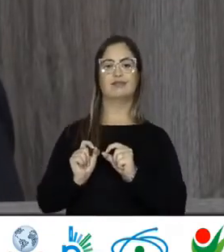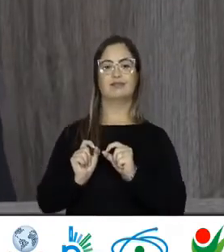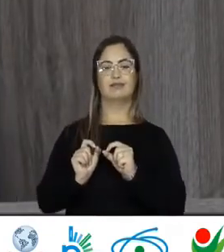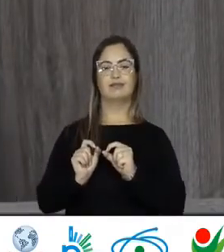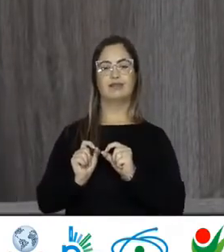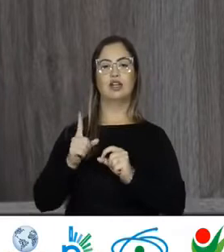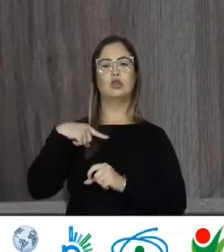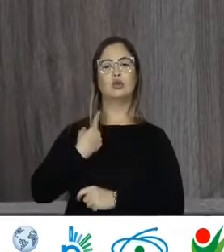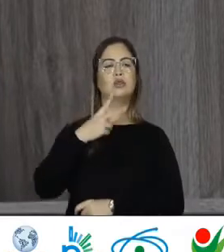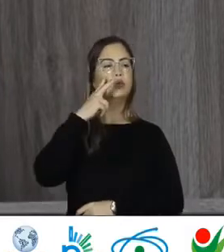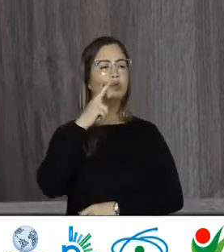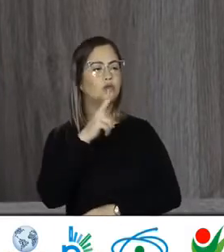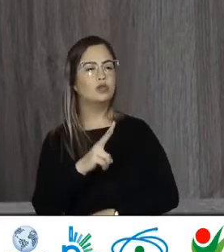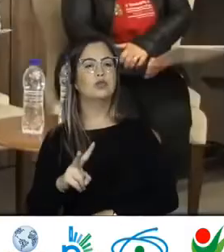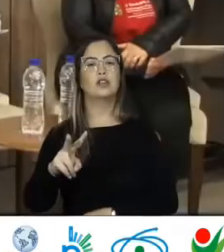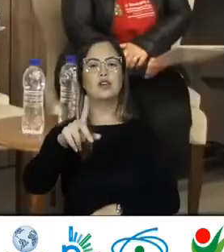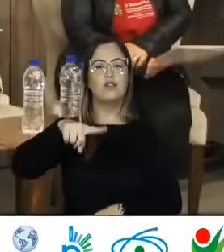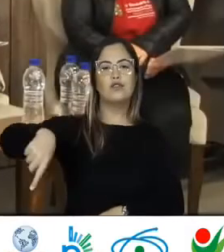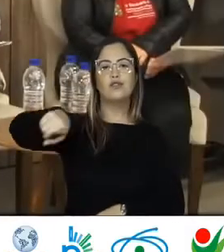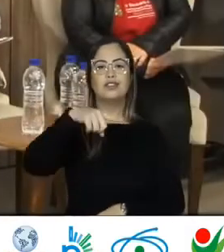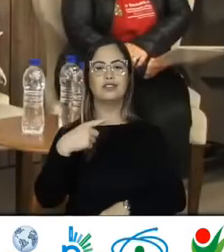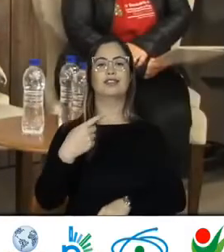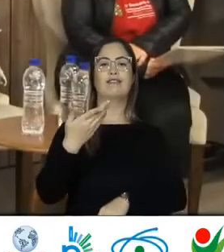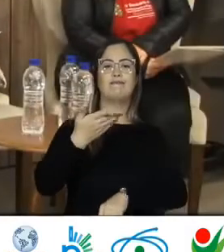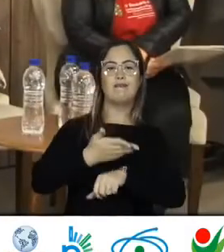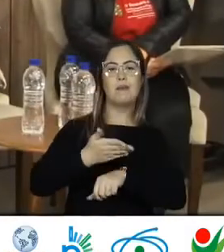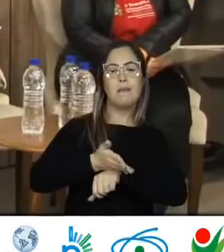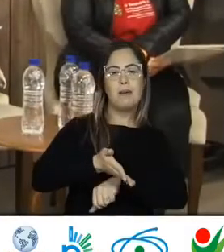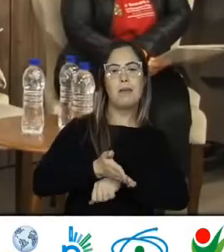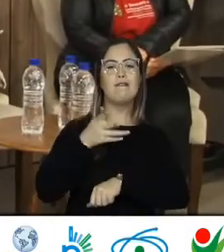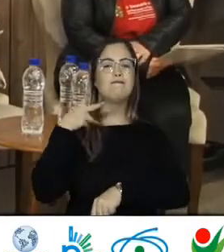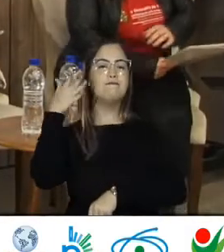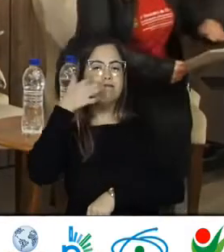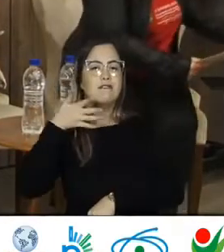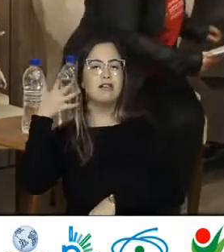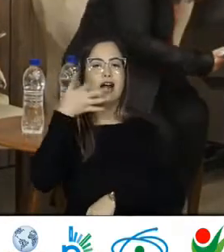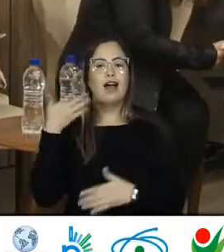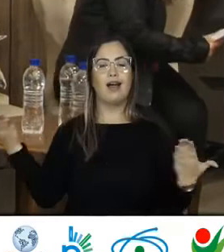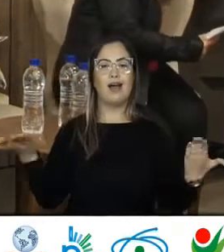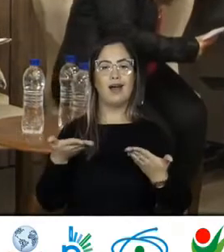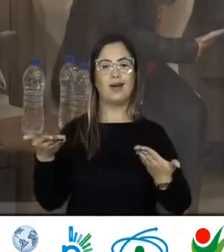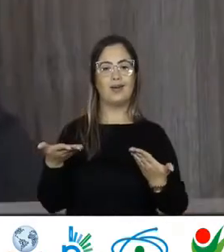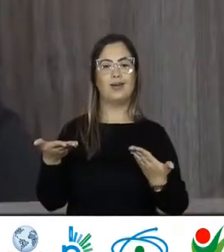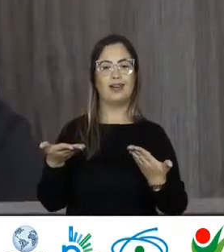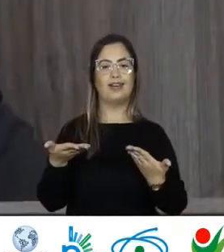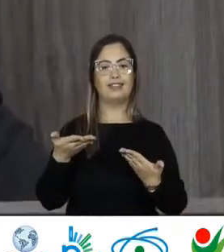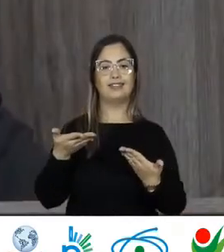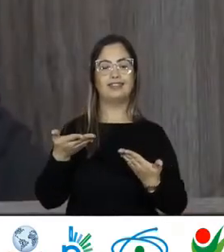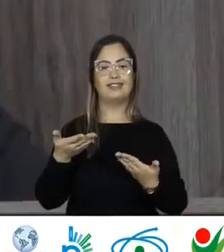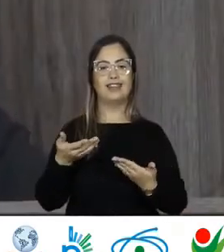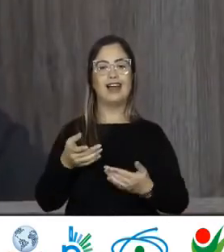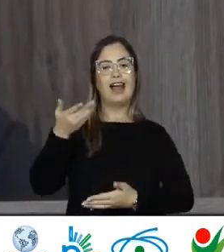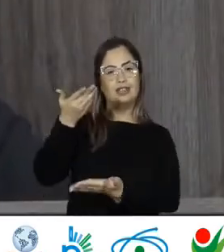também Ouvir um pouco As nossas Representações Passamos a palavra Para Nossa doutoranda